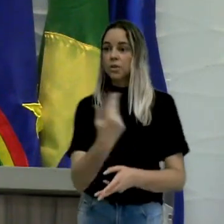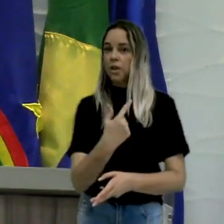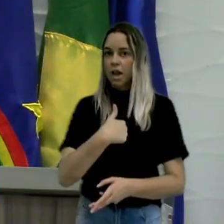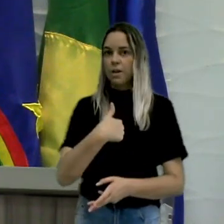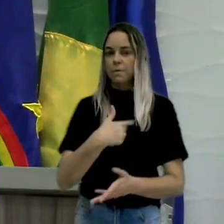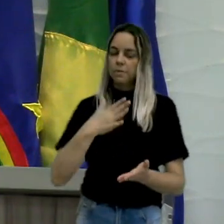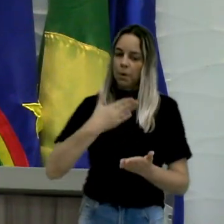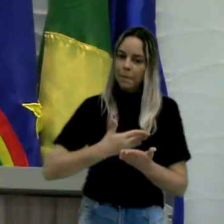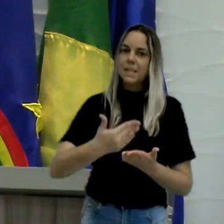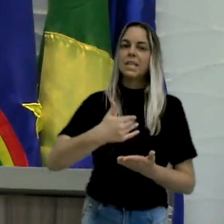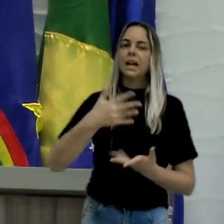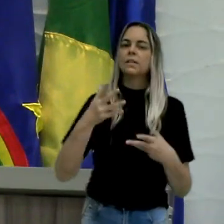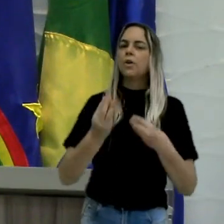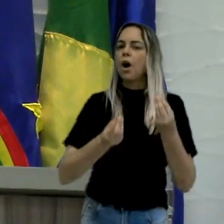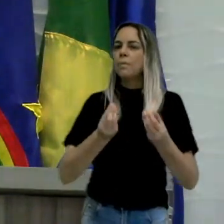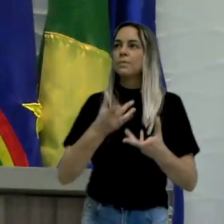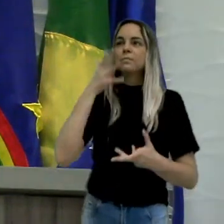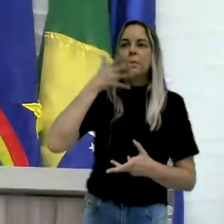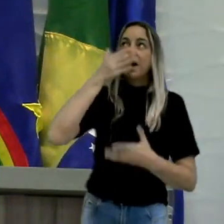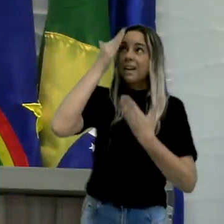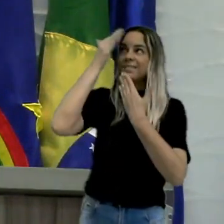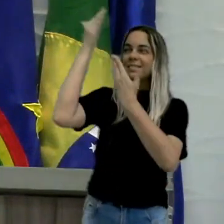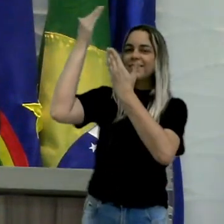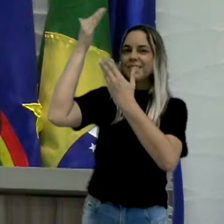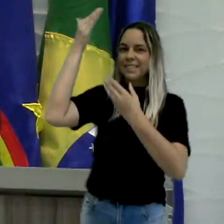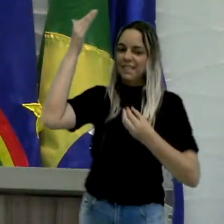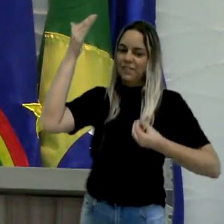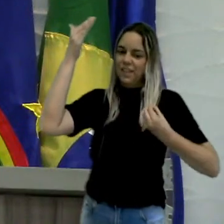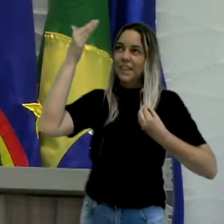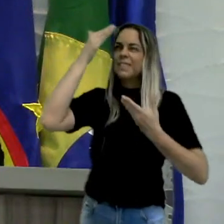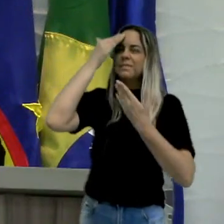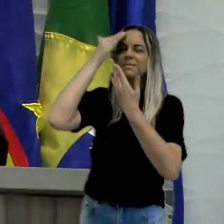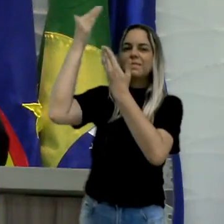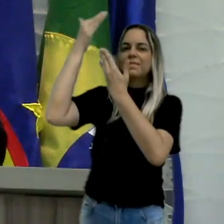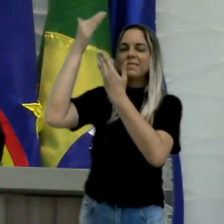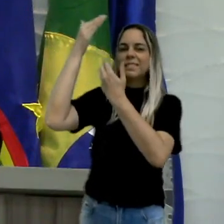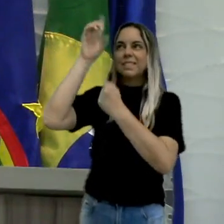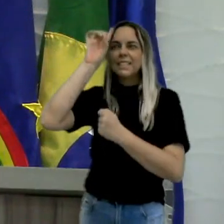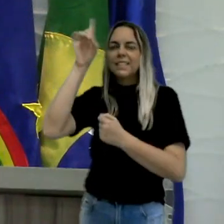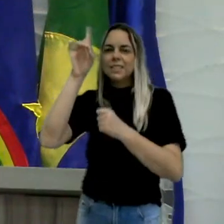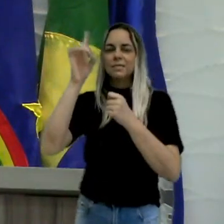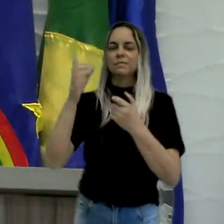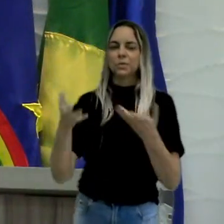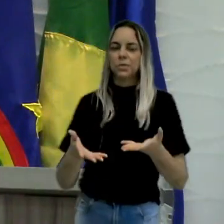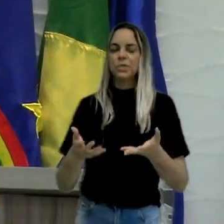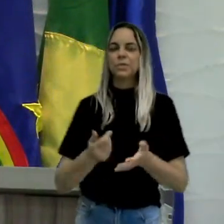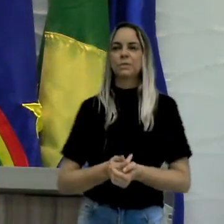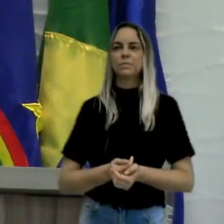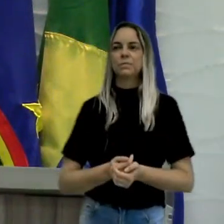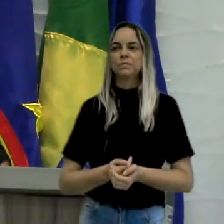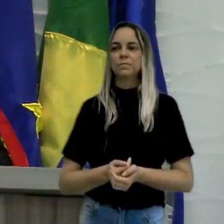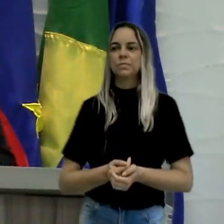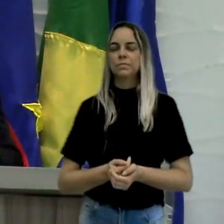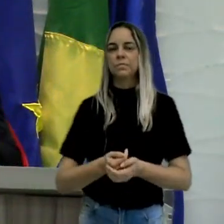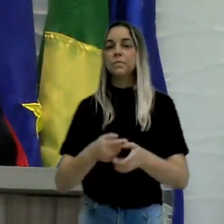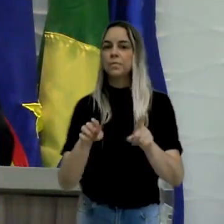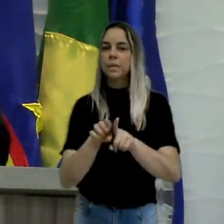palavras agradecendo a Deus por mais um dia de vida. Quero aqui